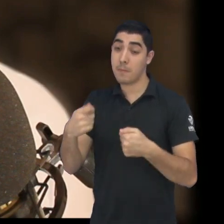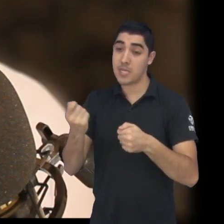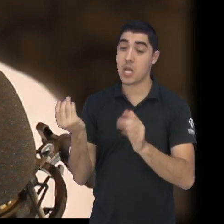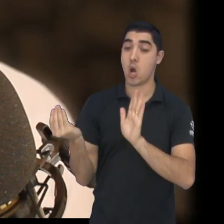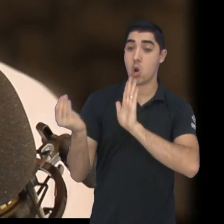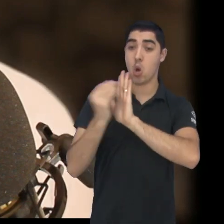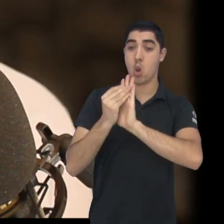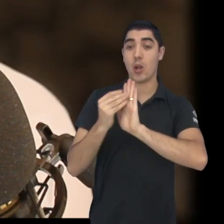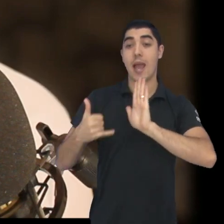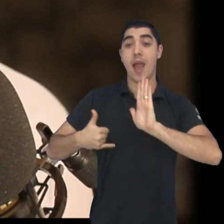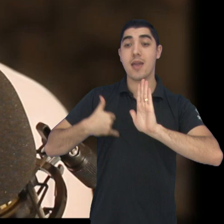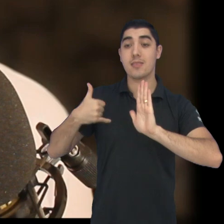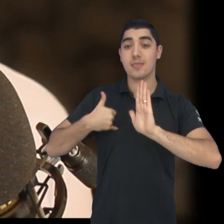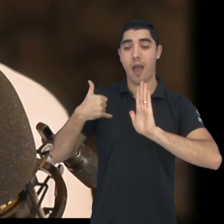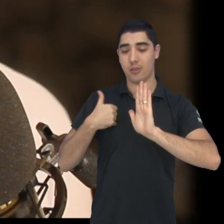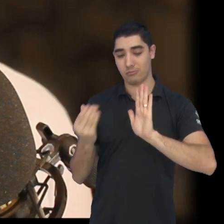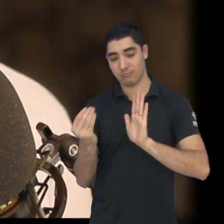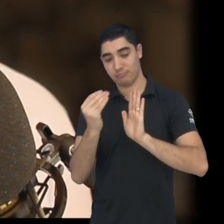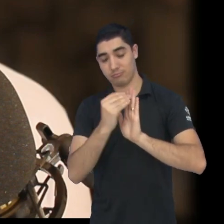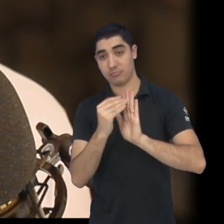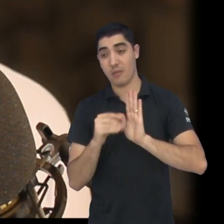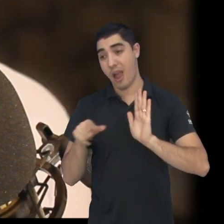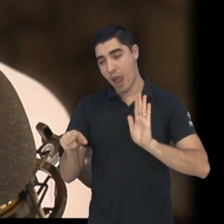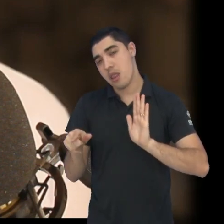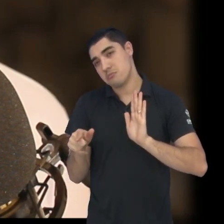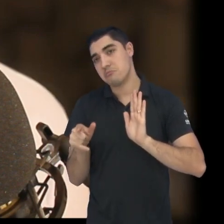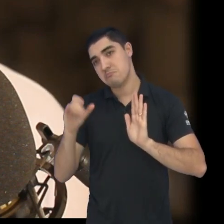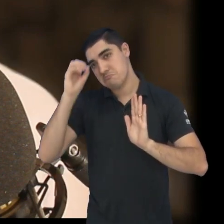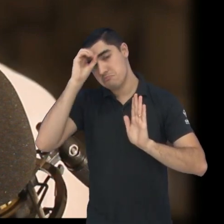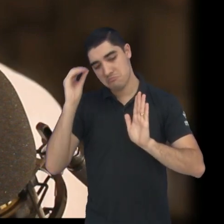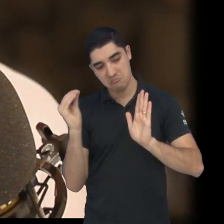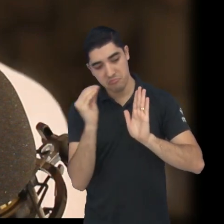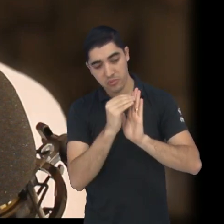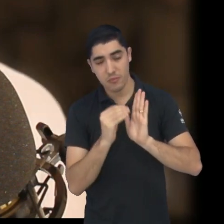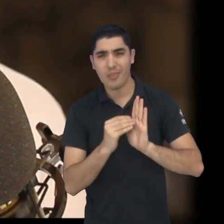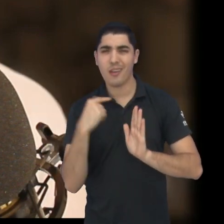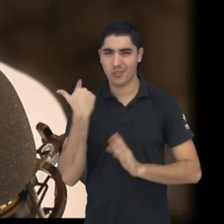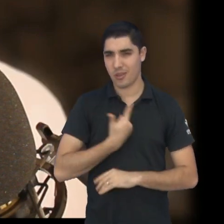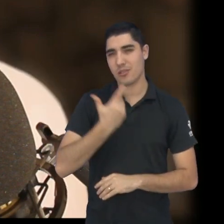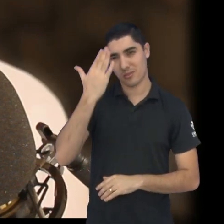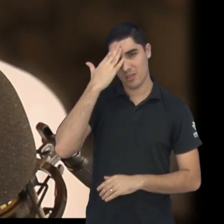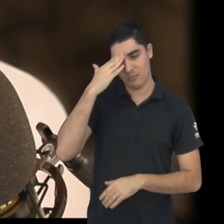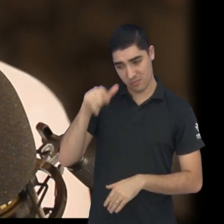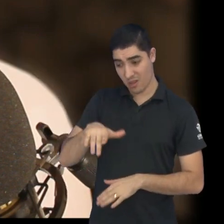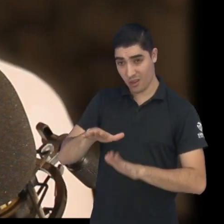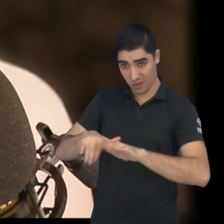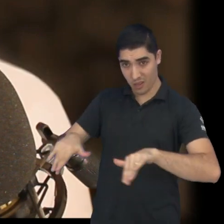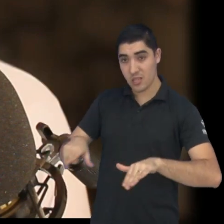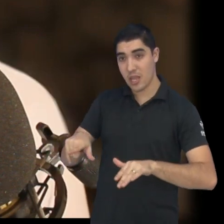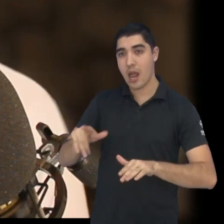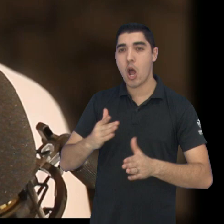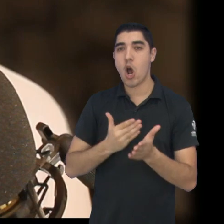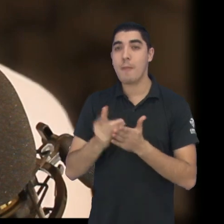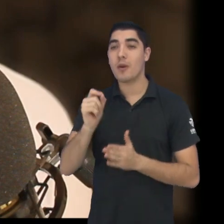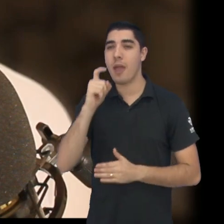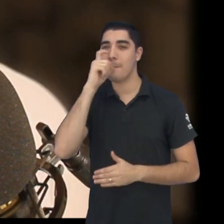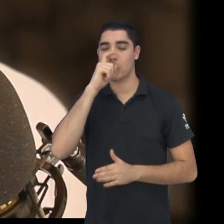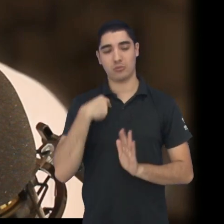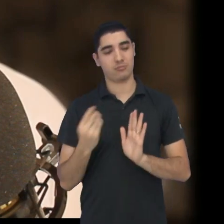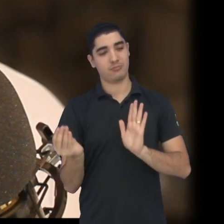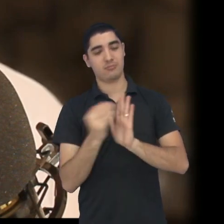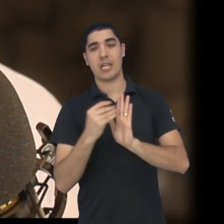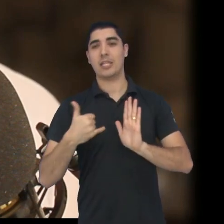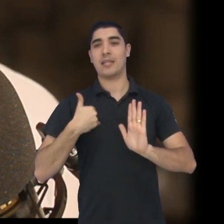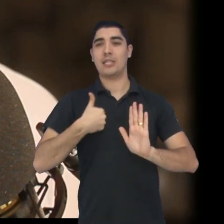para entrarem nessas plataformas, né? E a gente sabe que é muito comum essas crianças já começarem a, por exemplo, mentir a sua idade